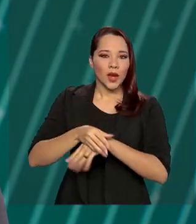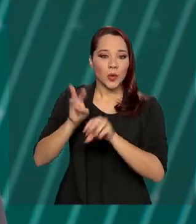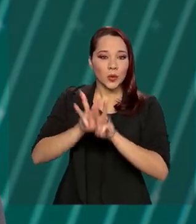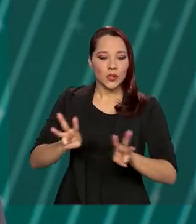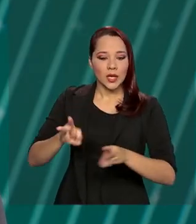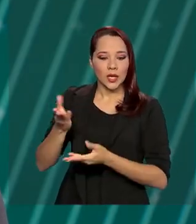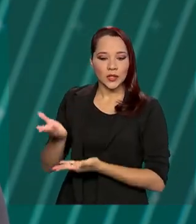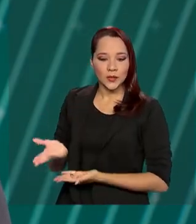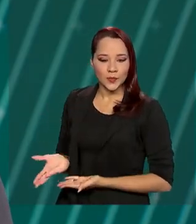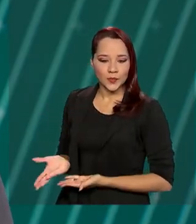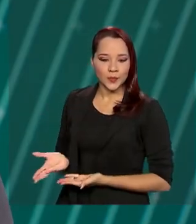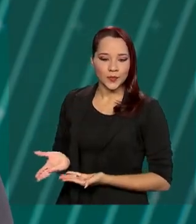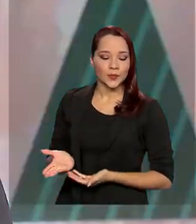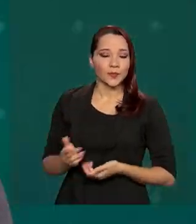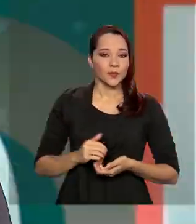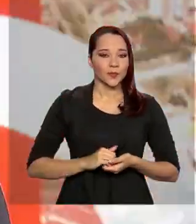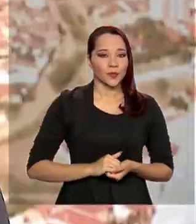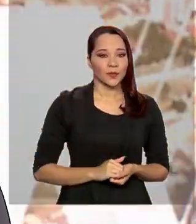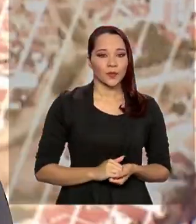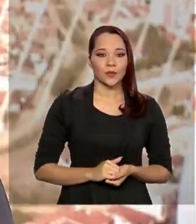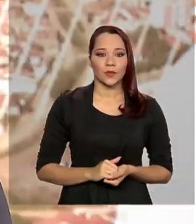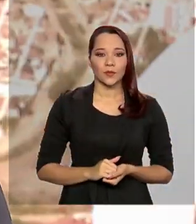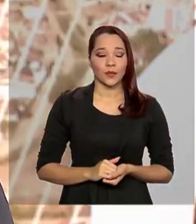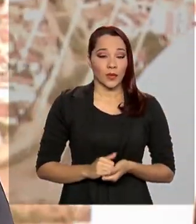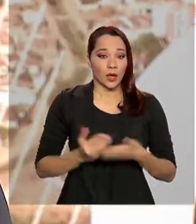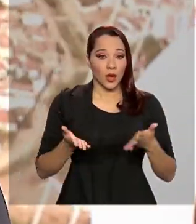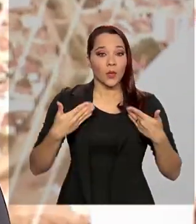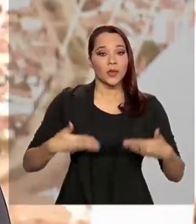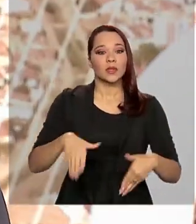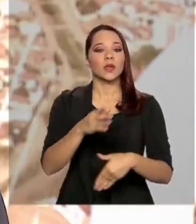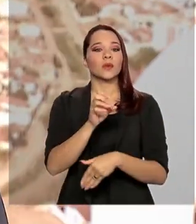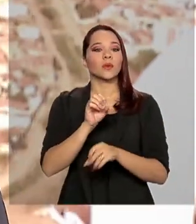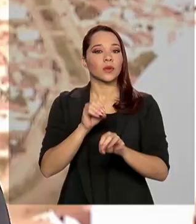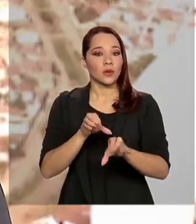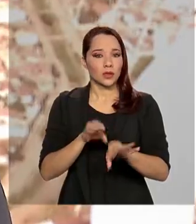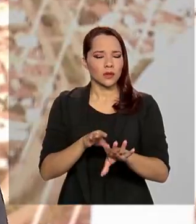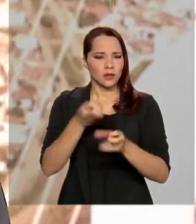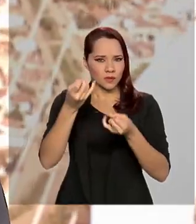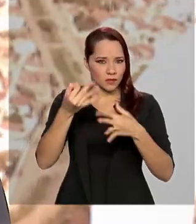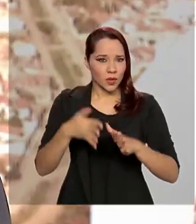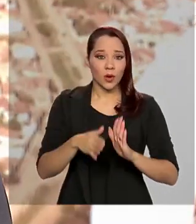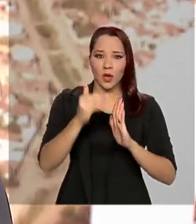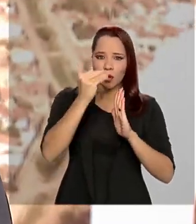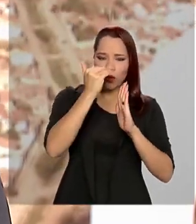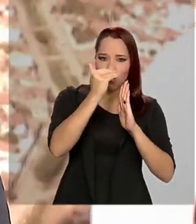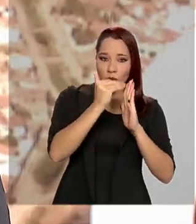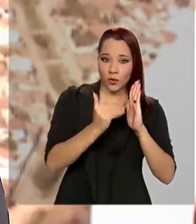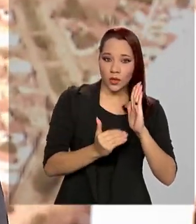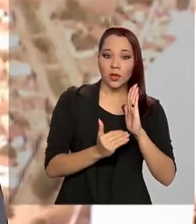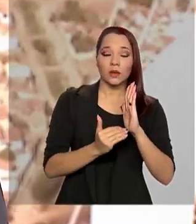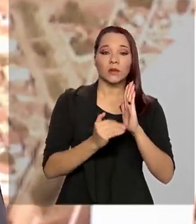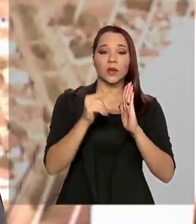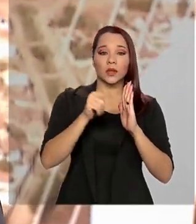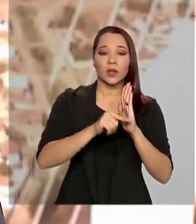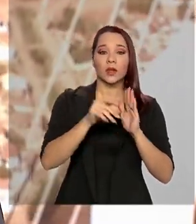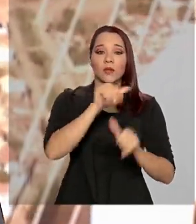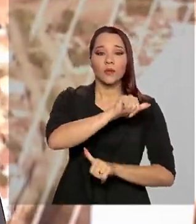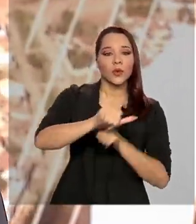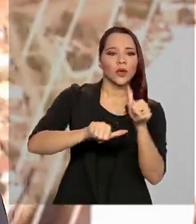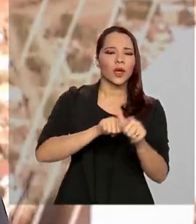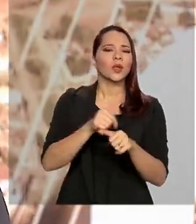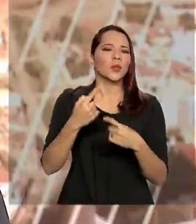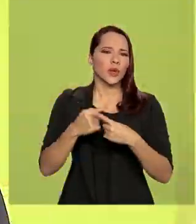fies.mec.gov.br. De acordo com o Ministério da Educação, o cronograma do programa foi